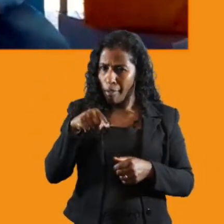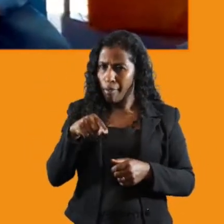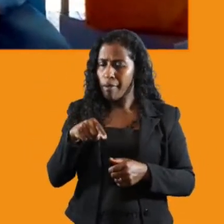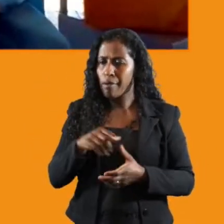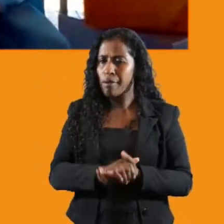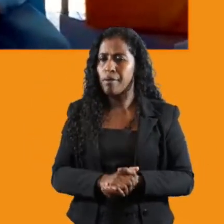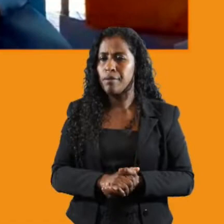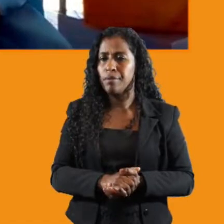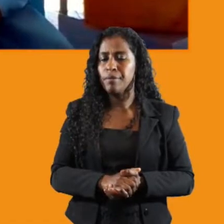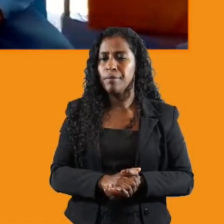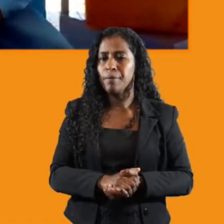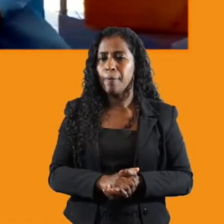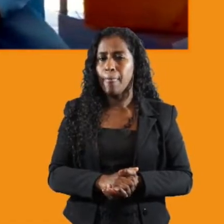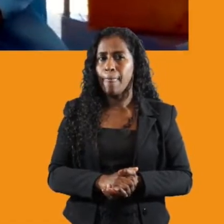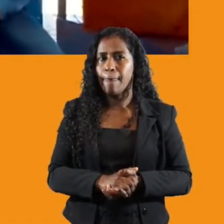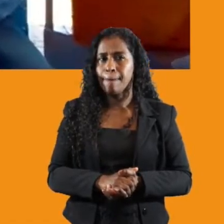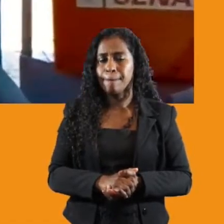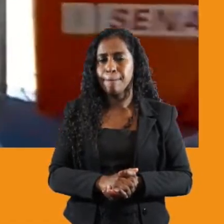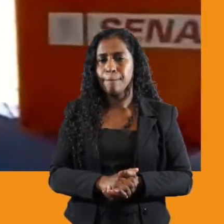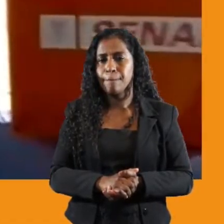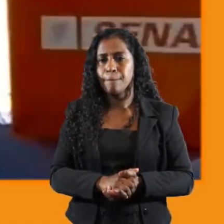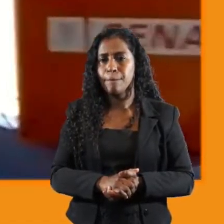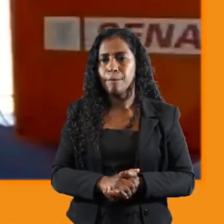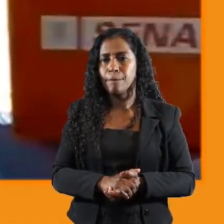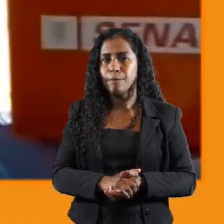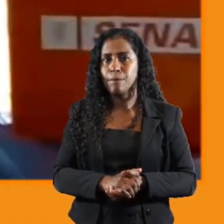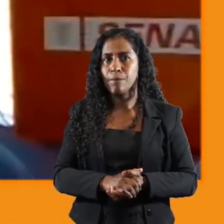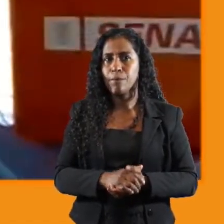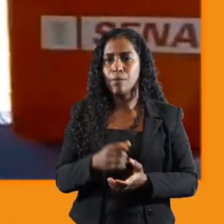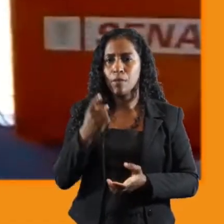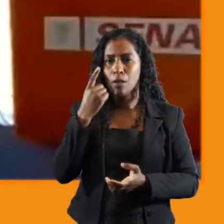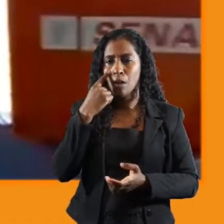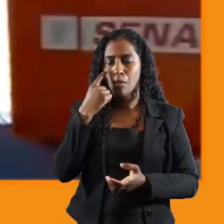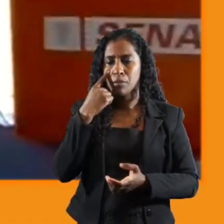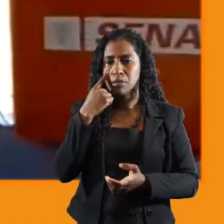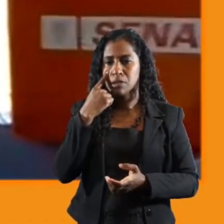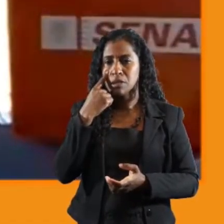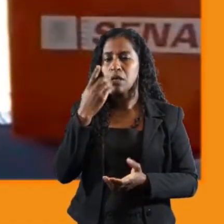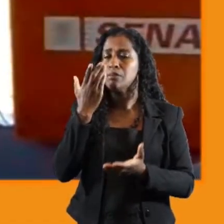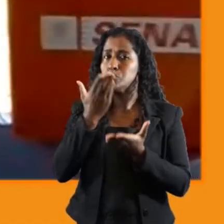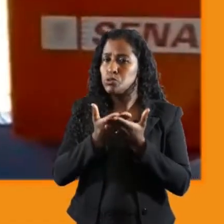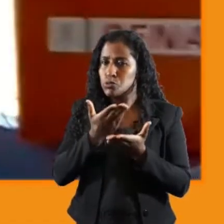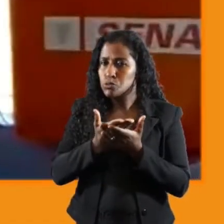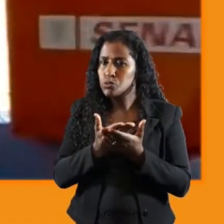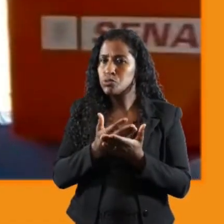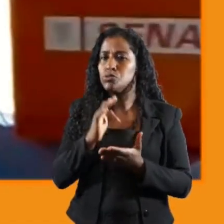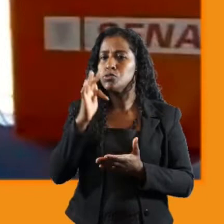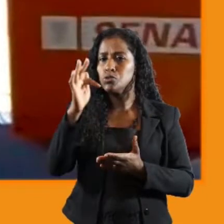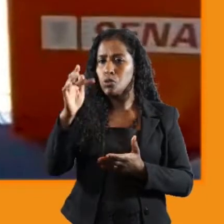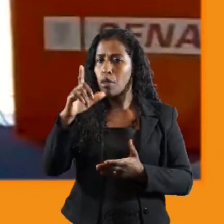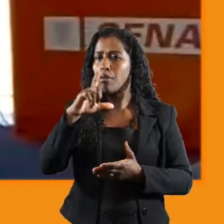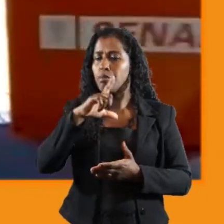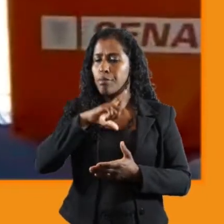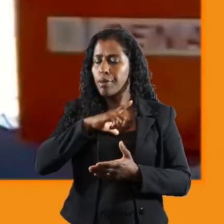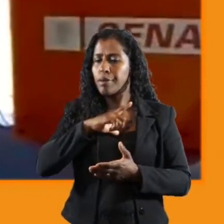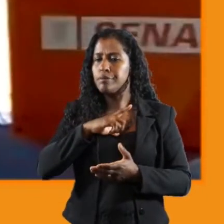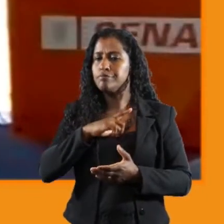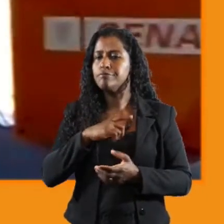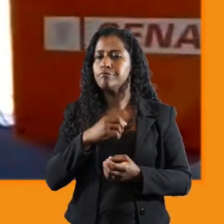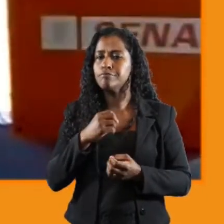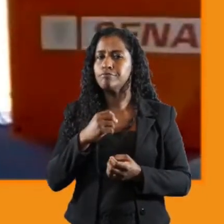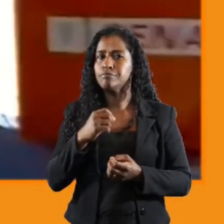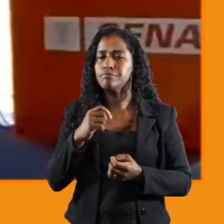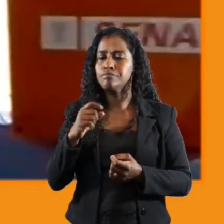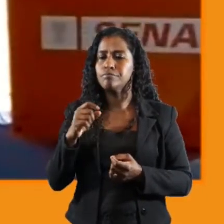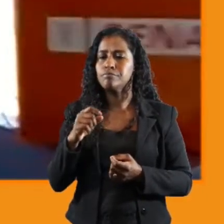Olha, Potter, pelo que eu vejo, pelo que a gente estuda e vê no futuro, existe uma questão de a gente ainda está